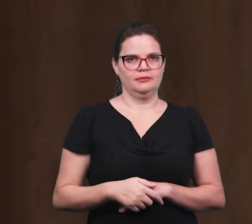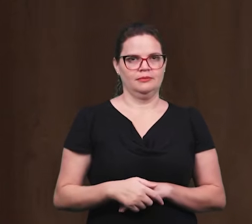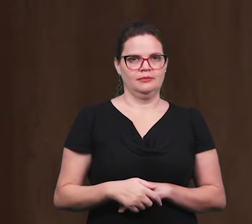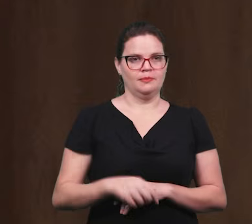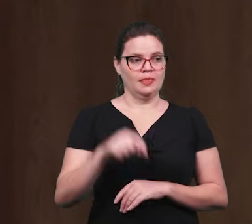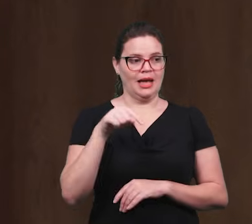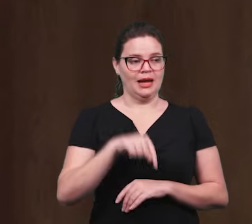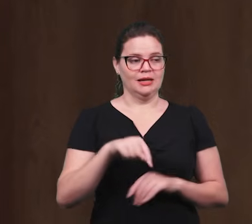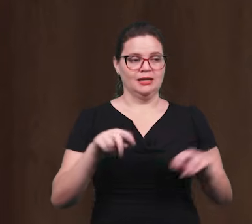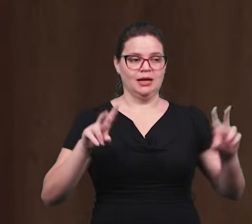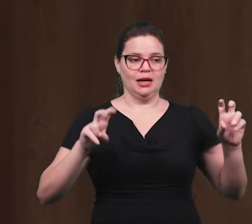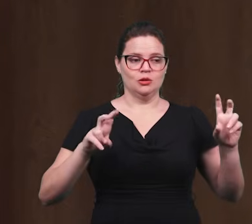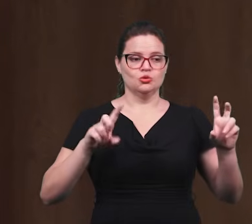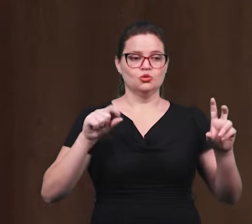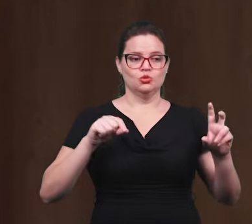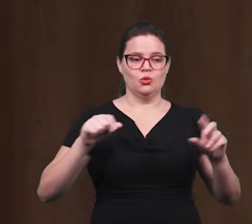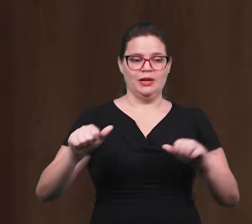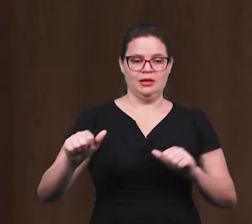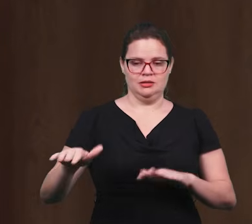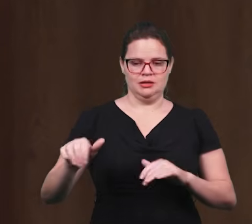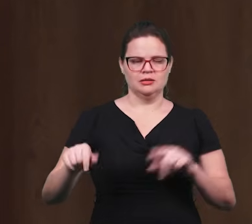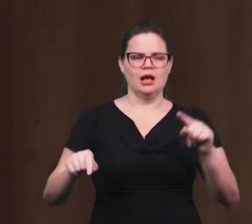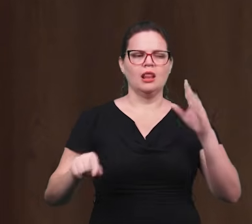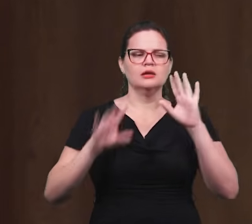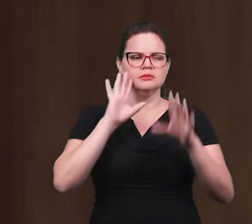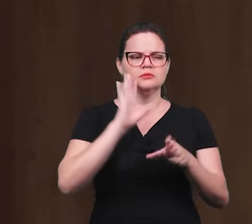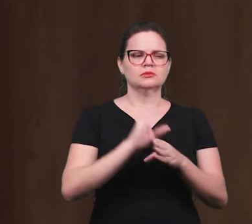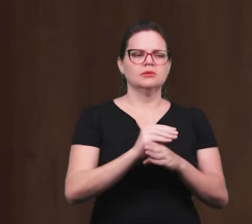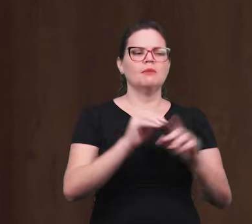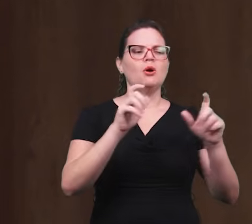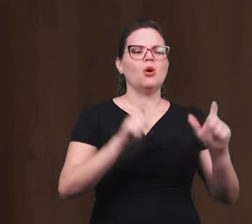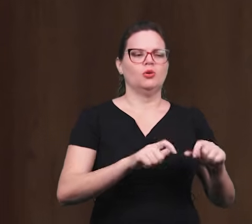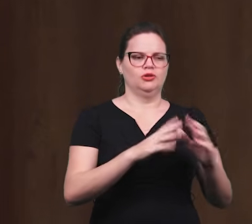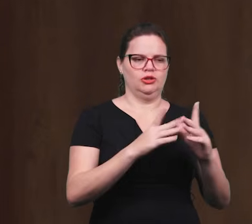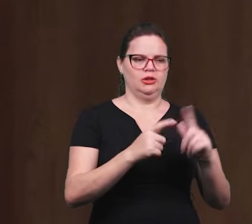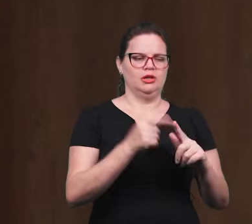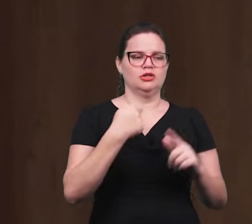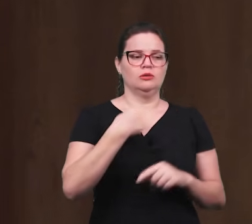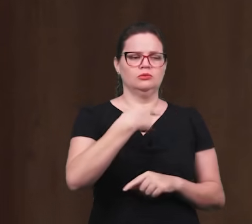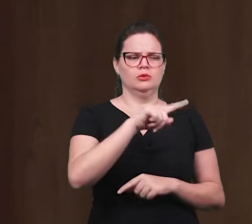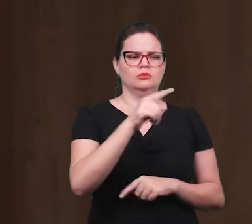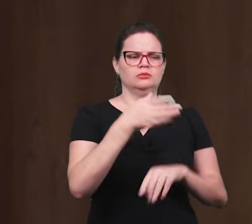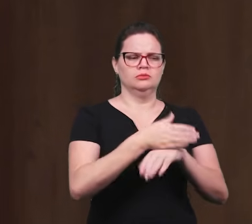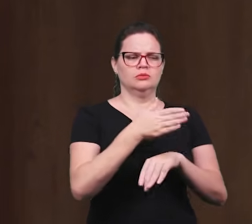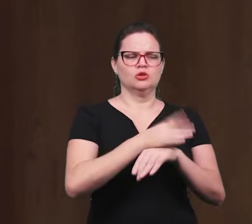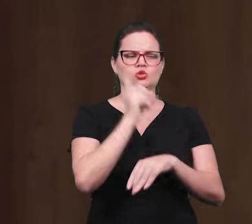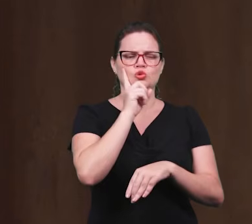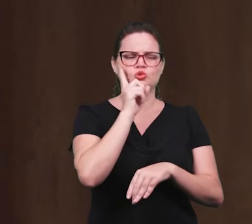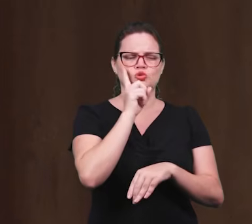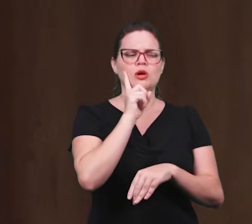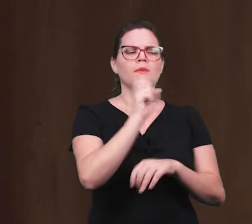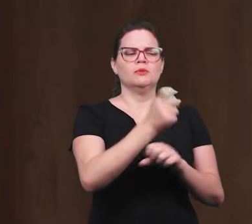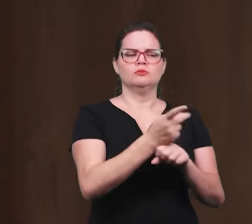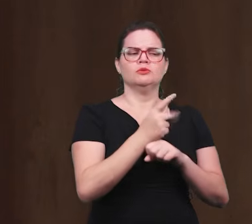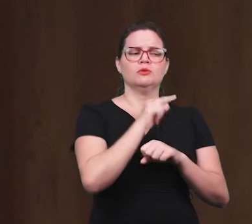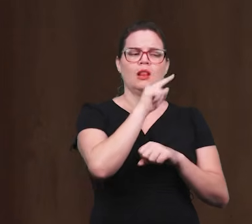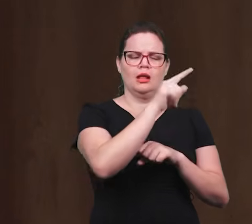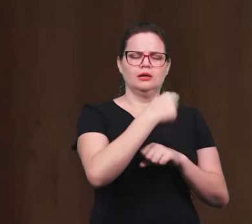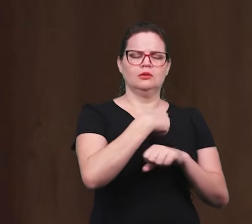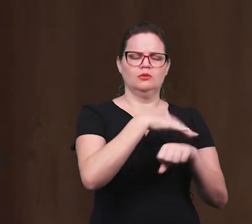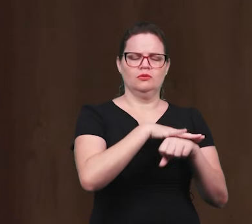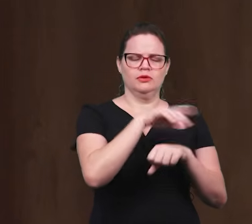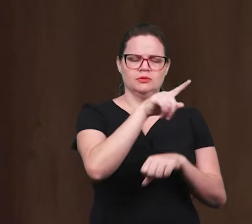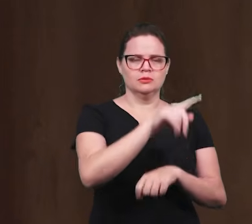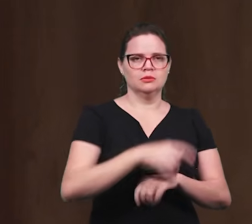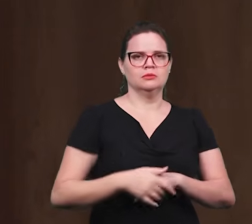assunto do quartel. Ela sabe onde é a igreja, eu estou lá todo dia. que ela pode me procurar lá, que eu converso com ela no assunto lá da